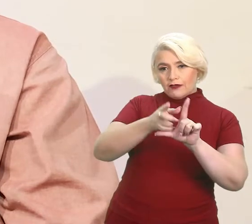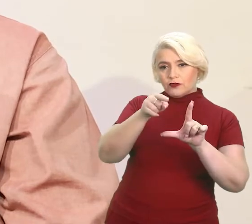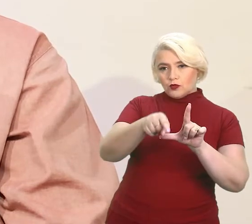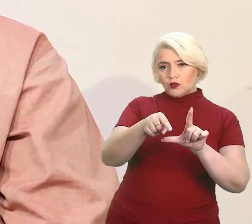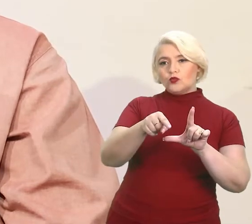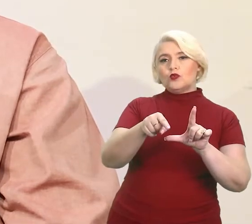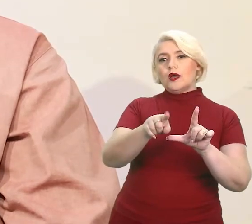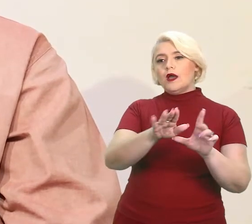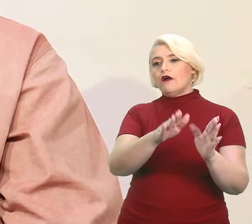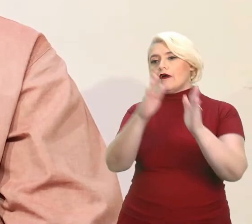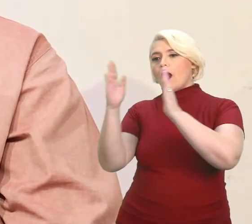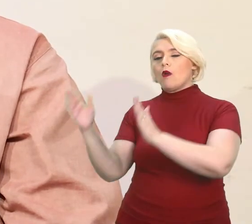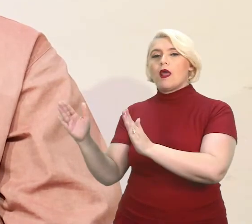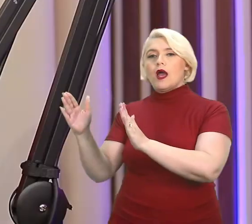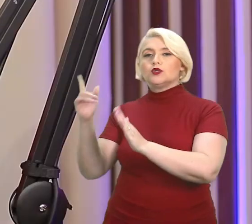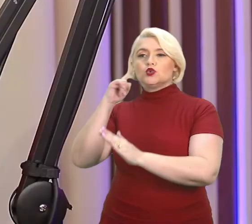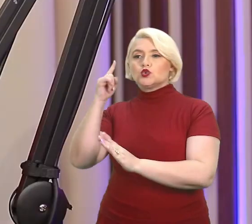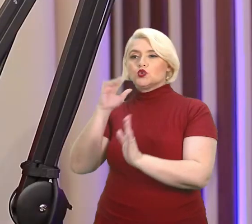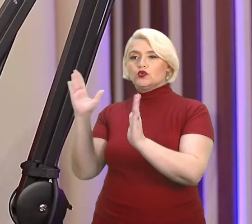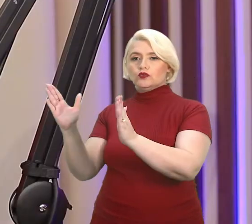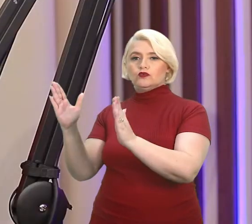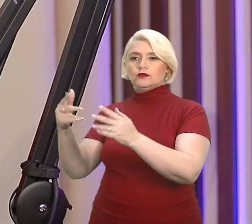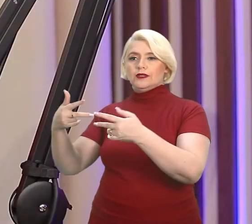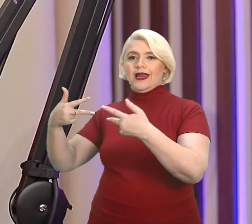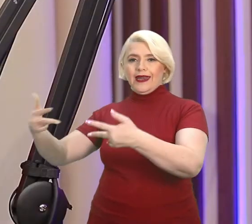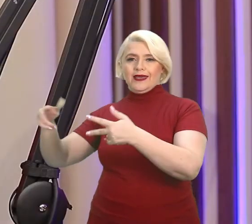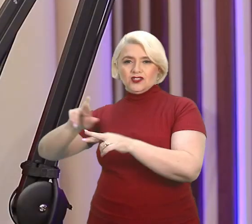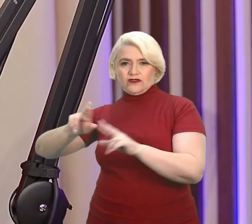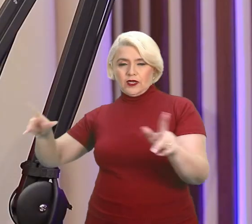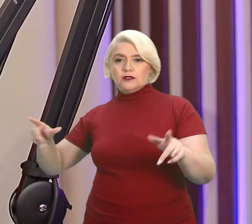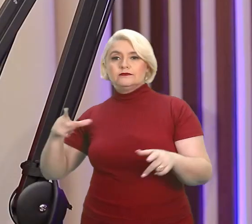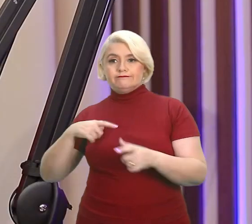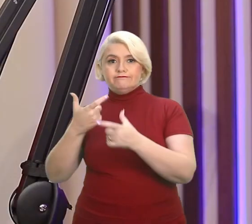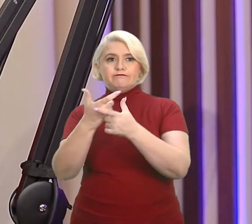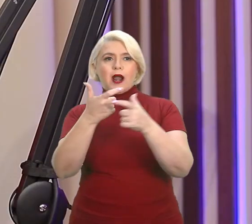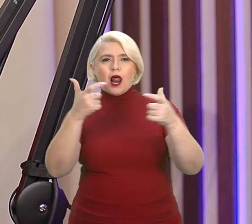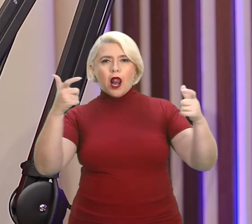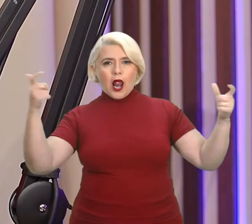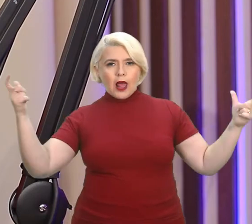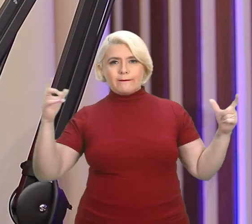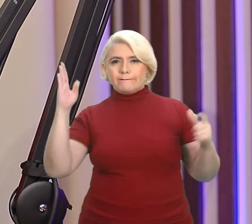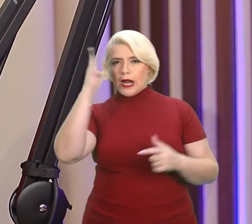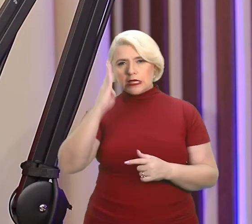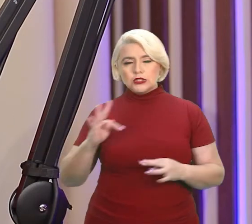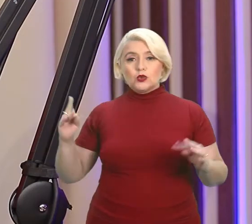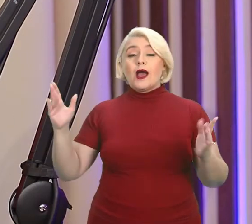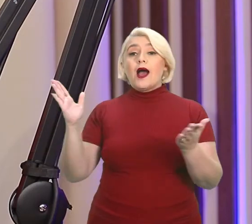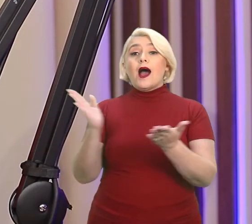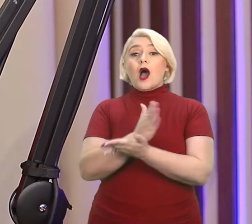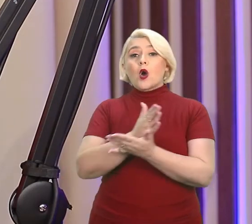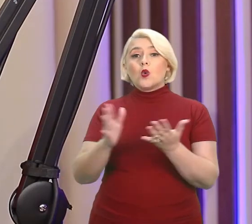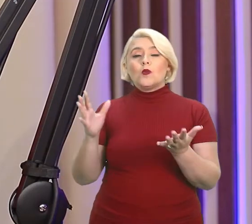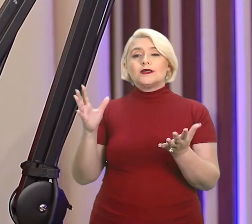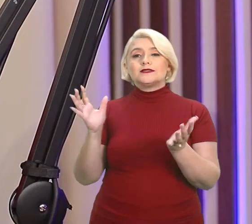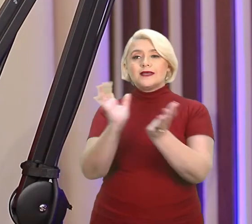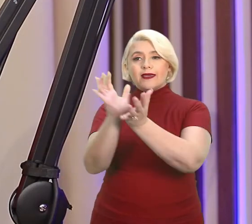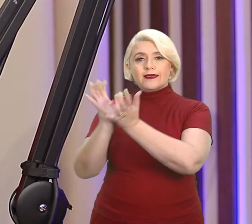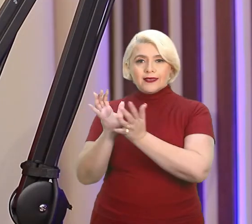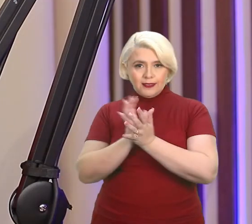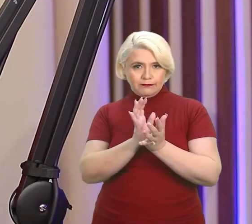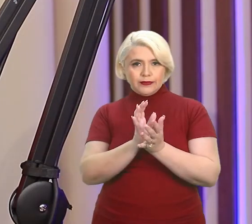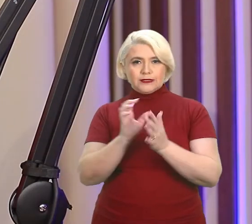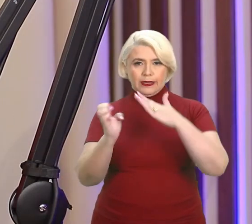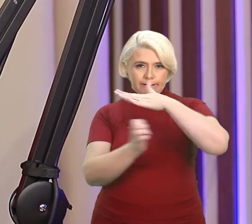canal para os surdos. Exato. Aí, o que aconteceu? Isso foi expandindo para o Brasil todo. Em algumas equipes, em